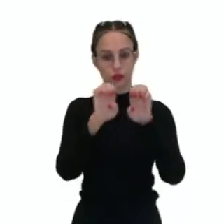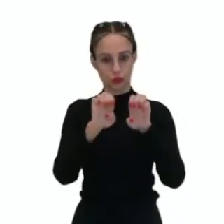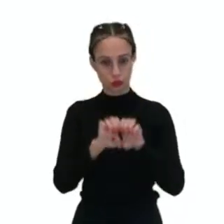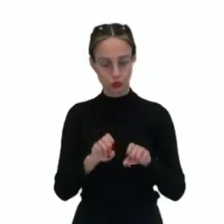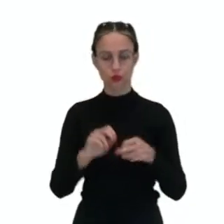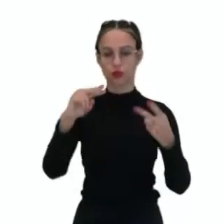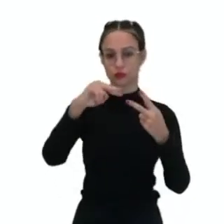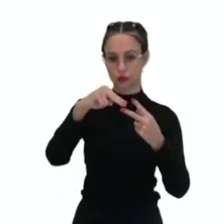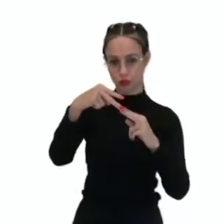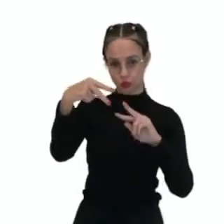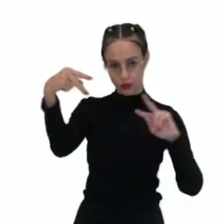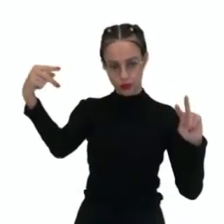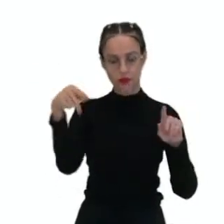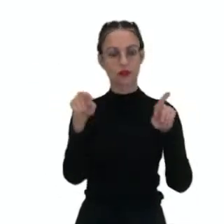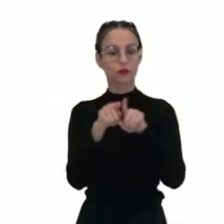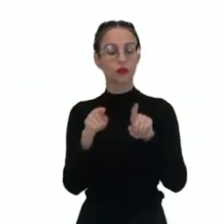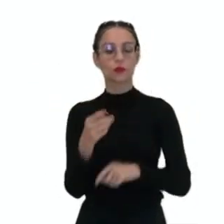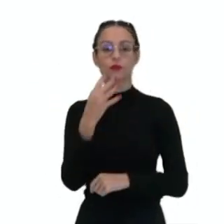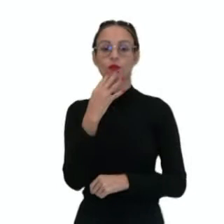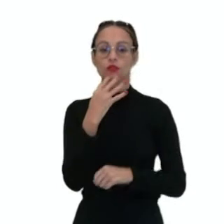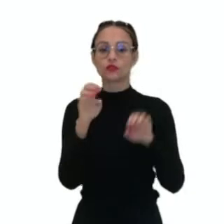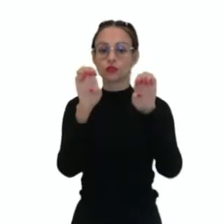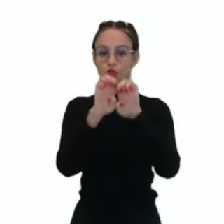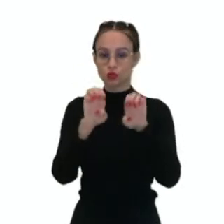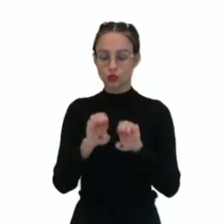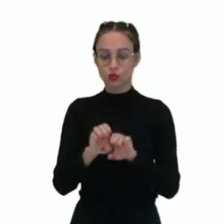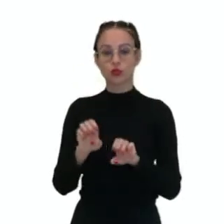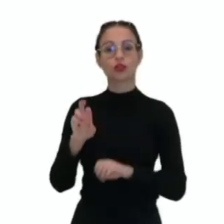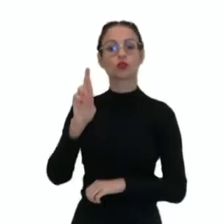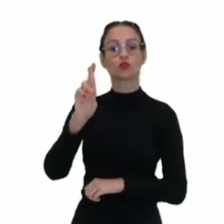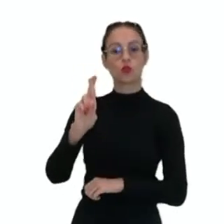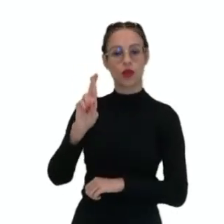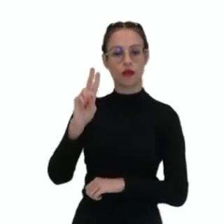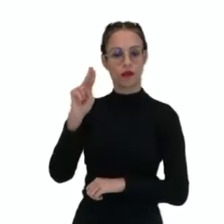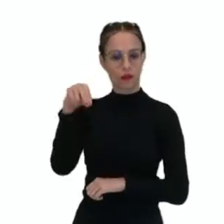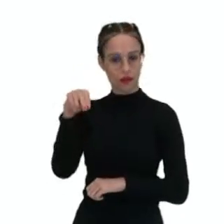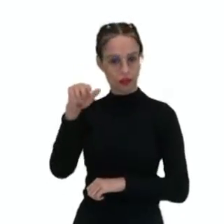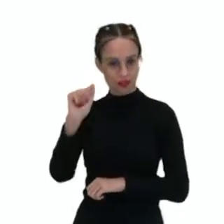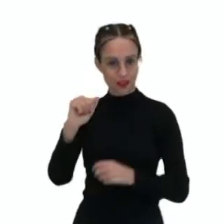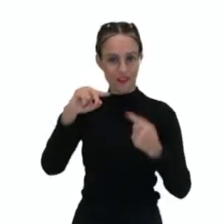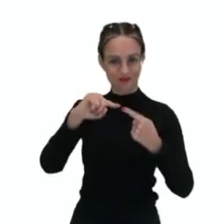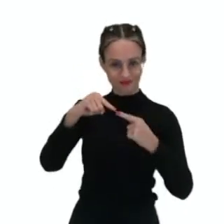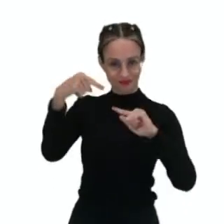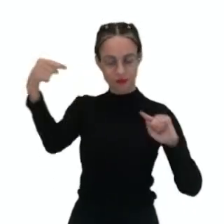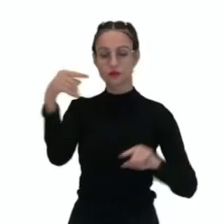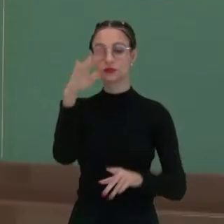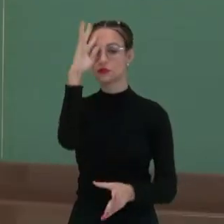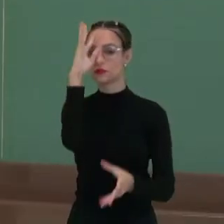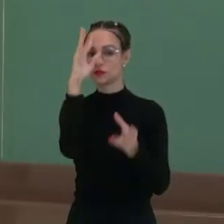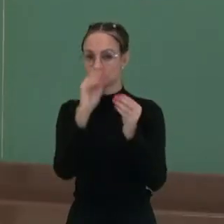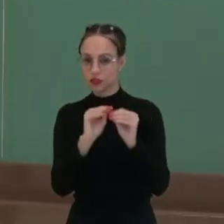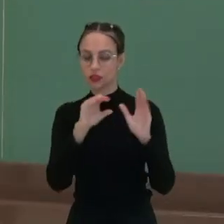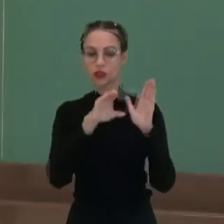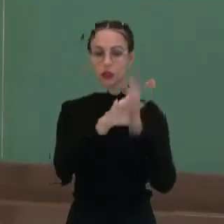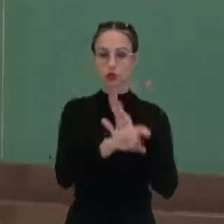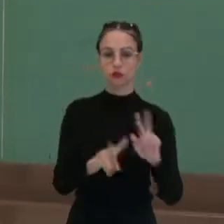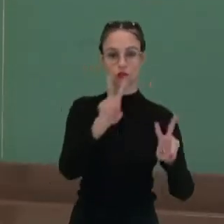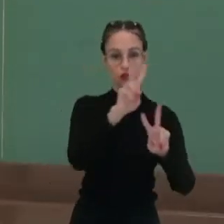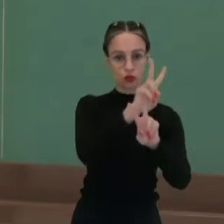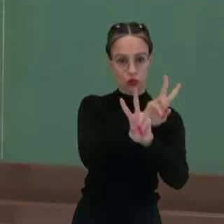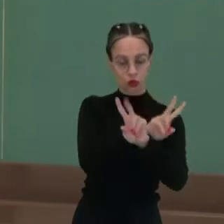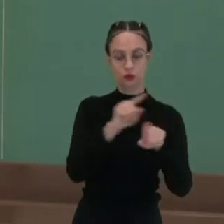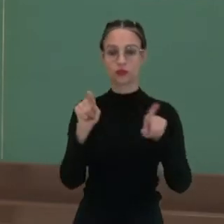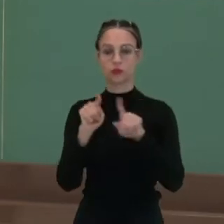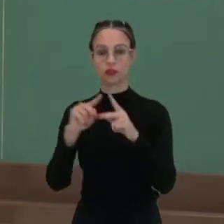DNA, a estrutura da molécula do RNA e entender os conceitos, tanto de cromossomos como